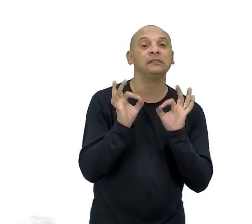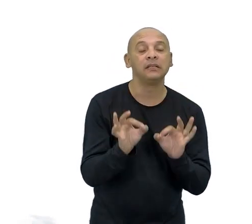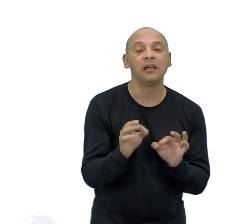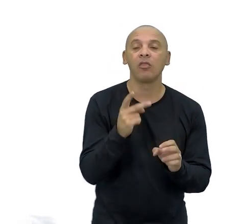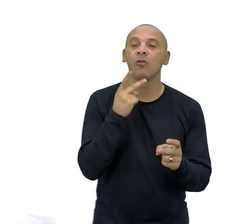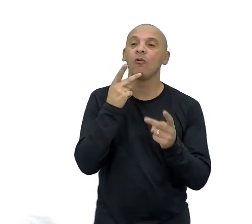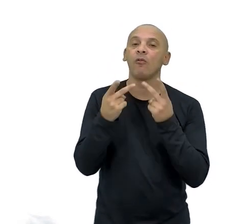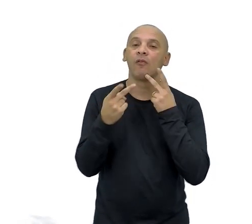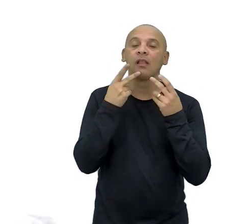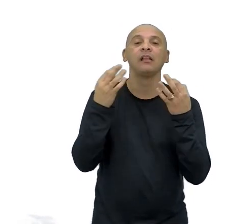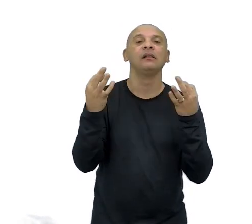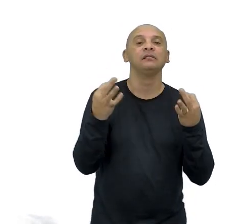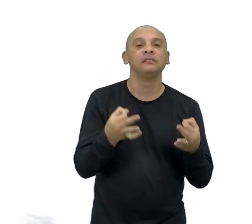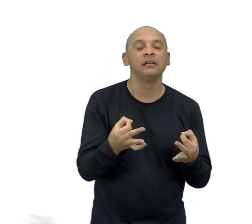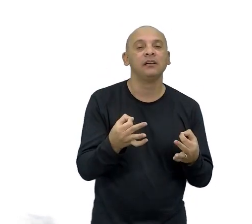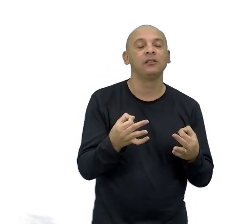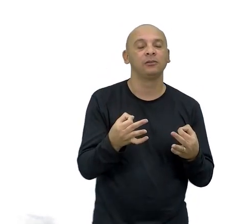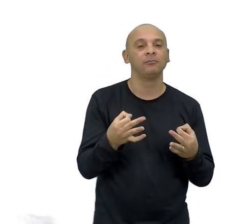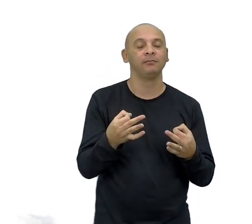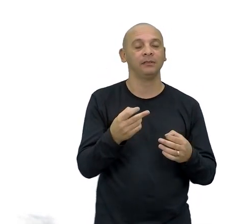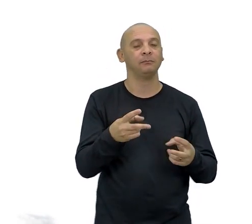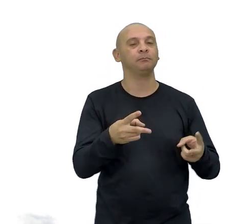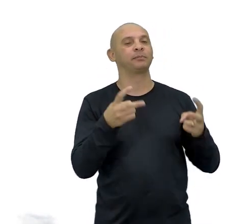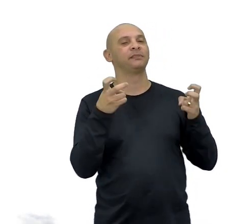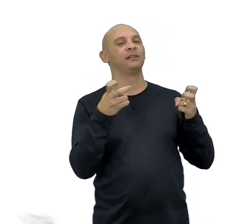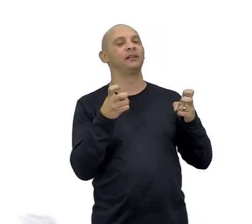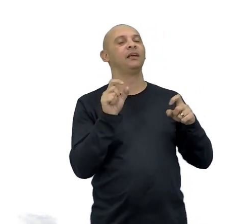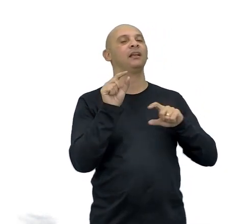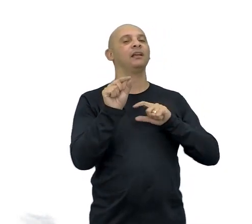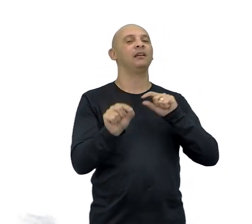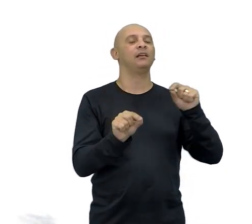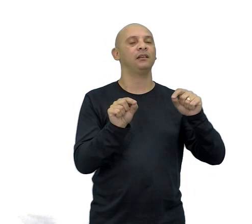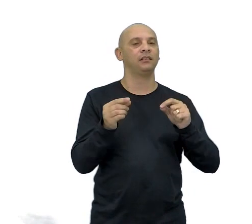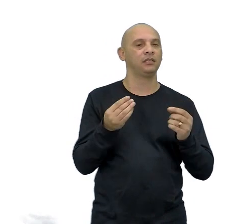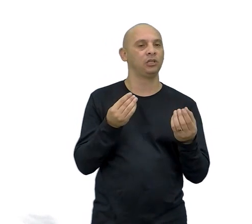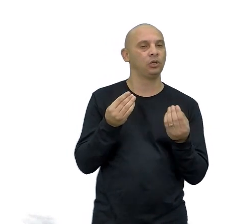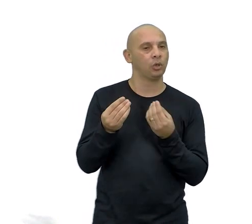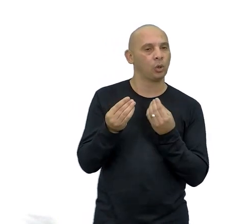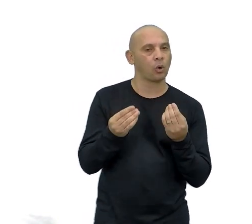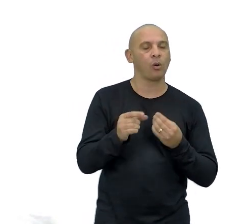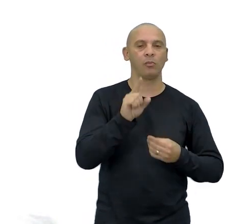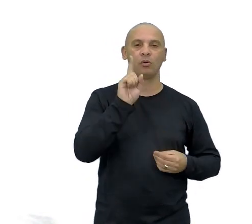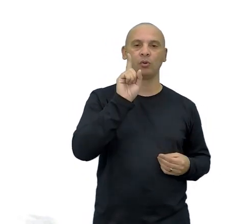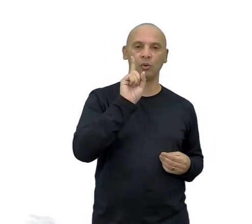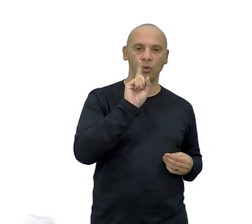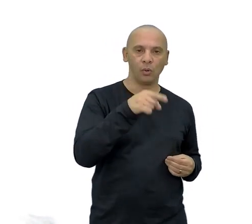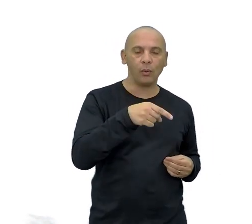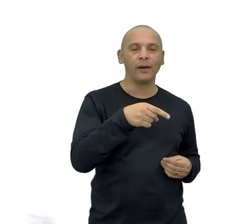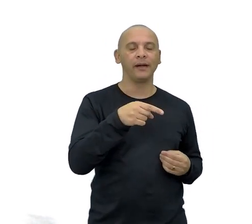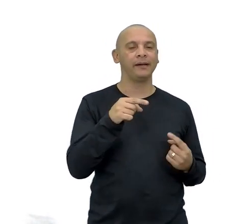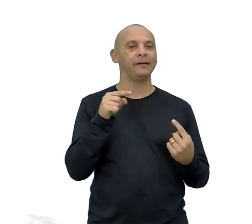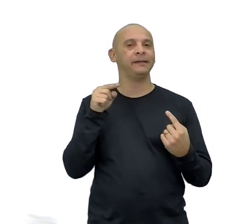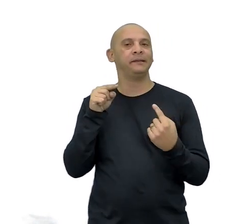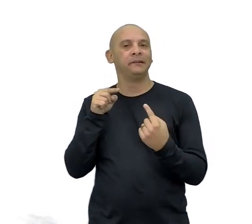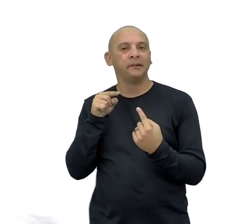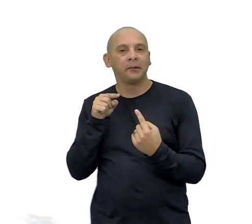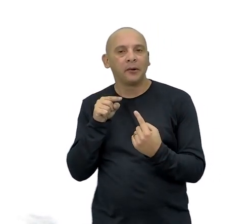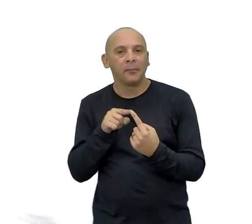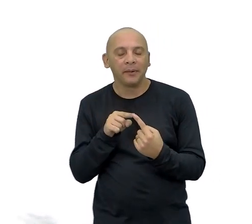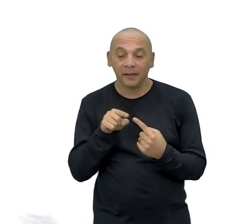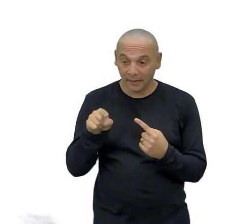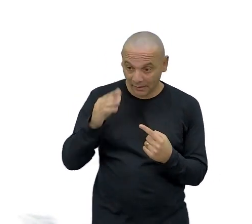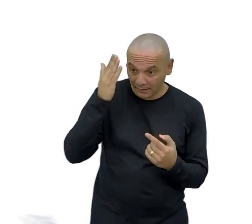foi dito, para eles perceberem, né, aonde que eles estão acertando, aonde que eles estão tendo uma